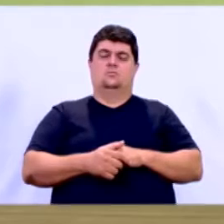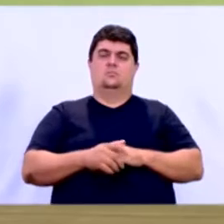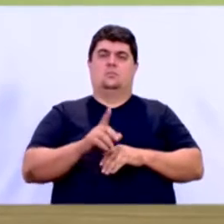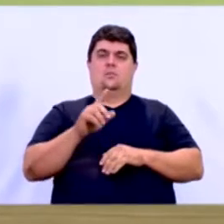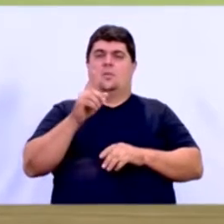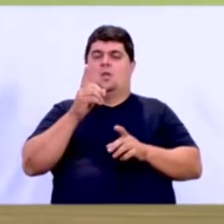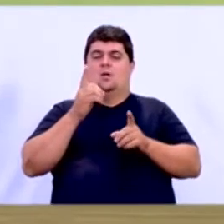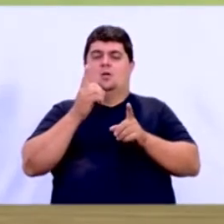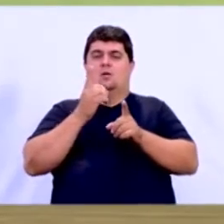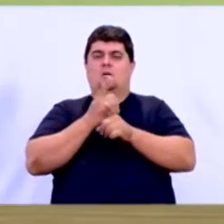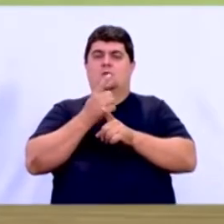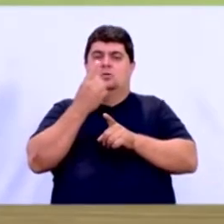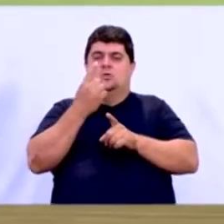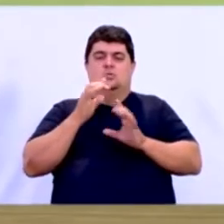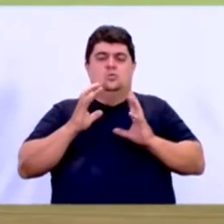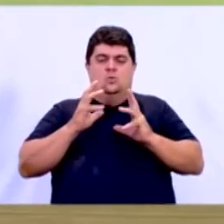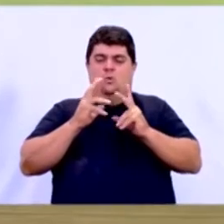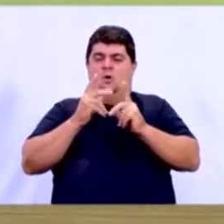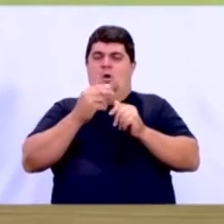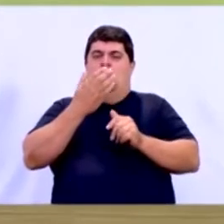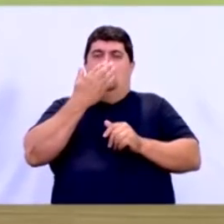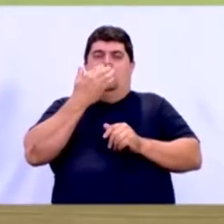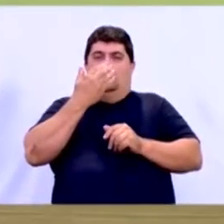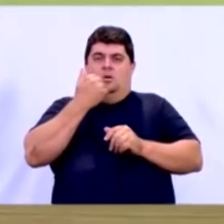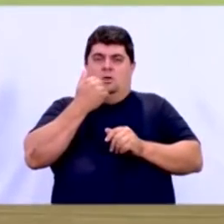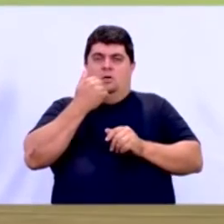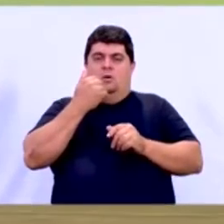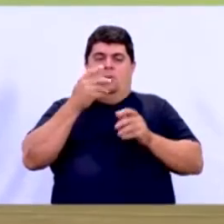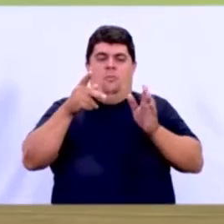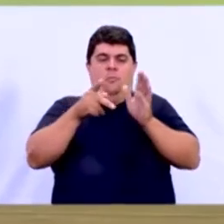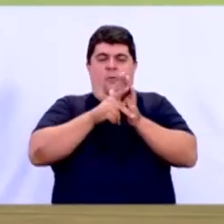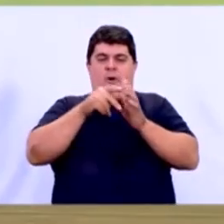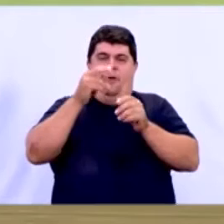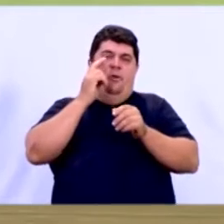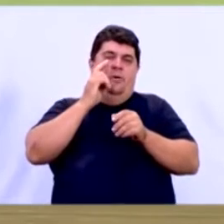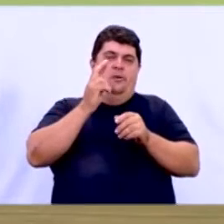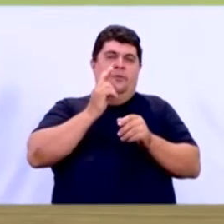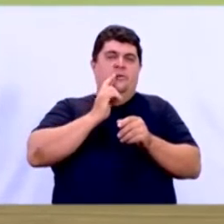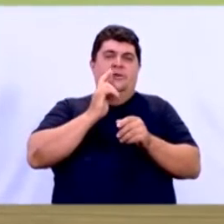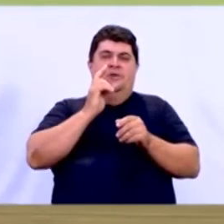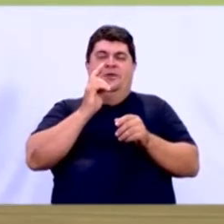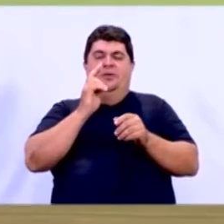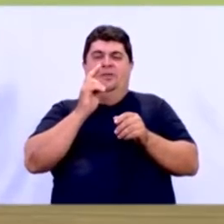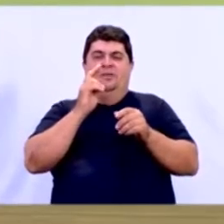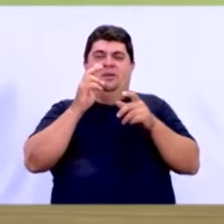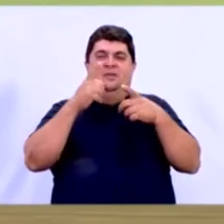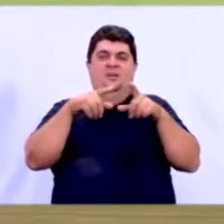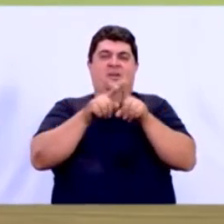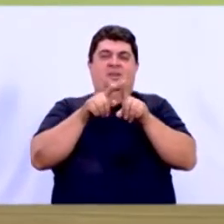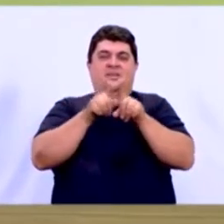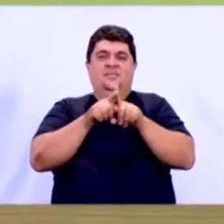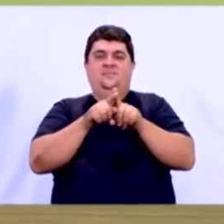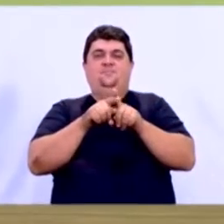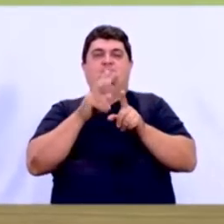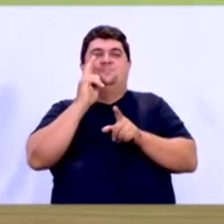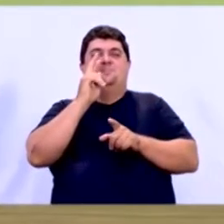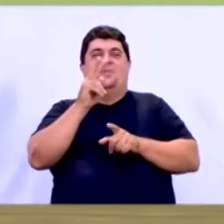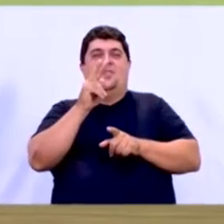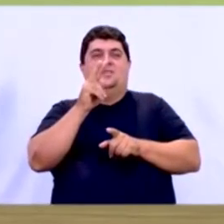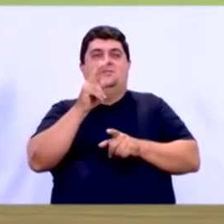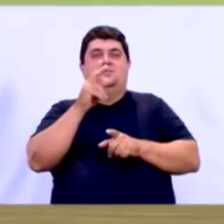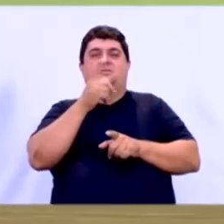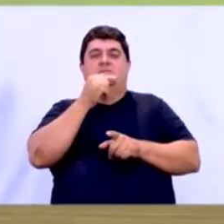encontrar em um só local comidas regionalmente locais e curtir a paisagem do